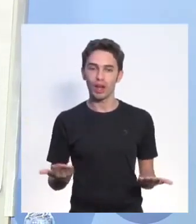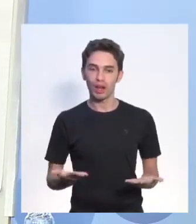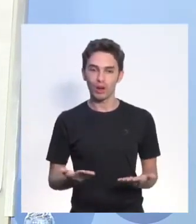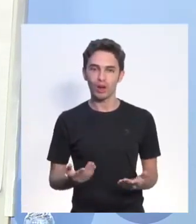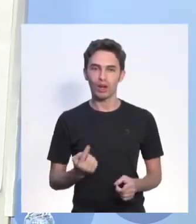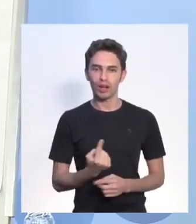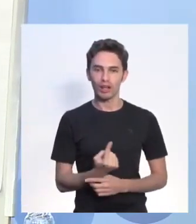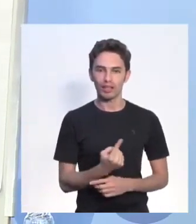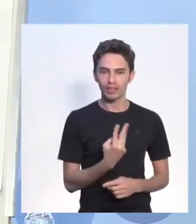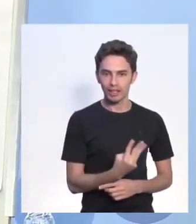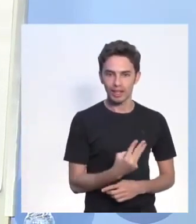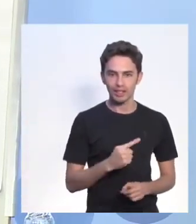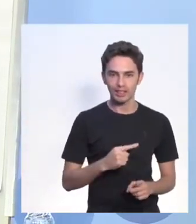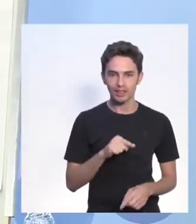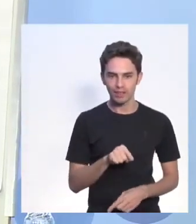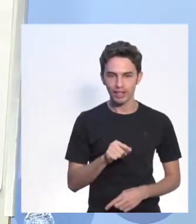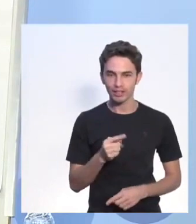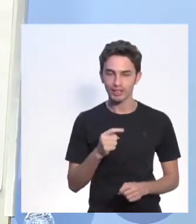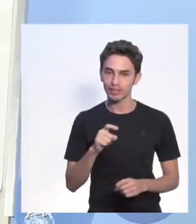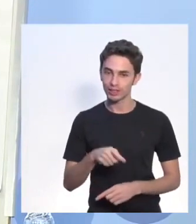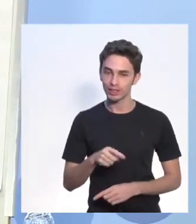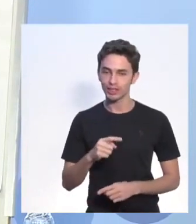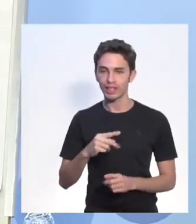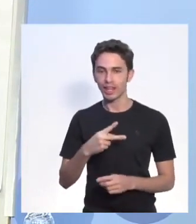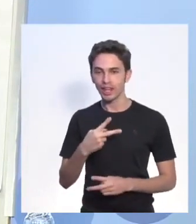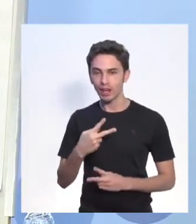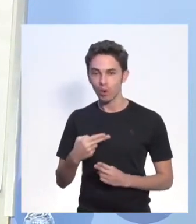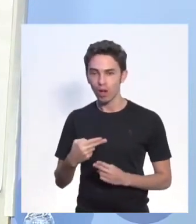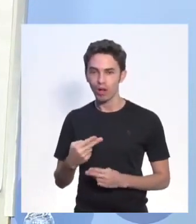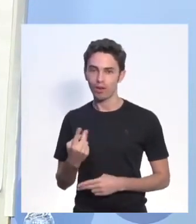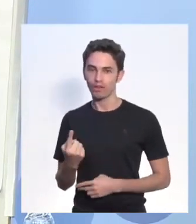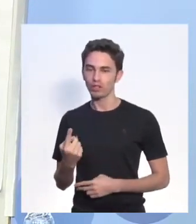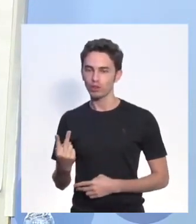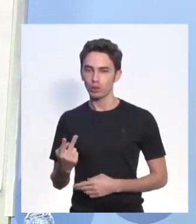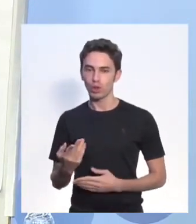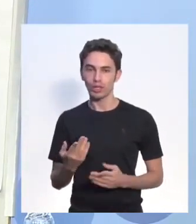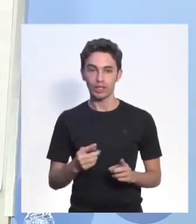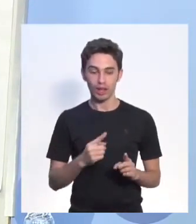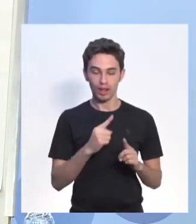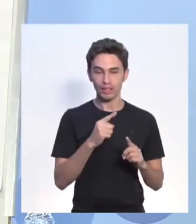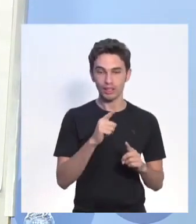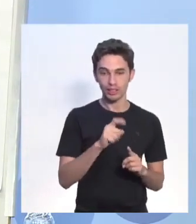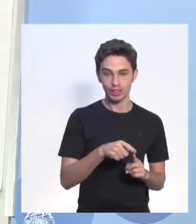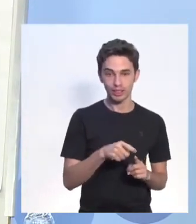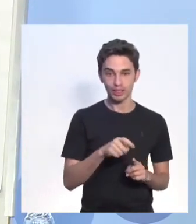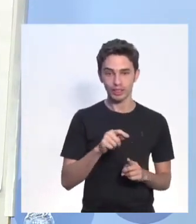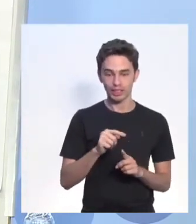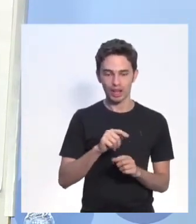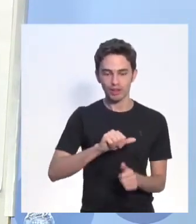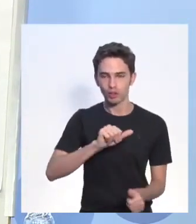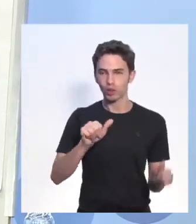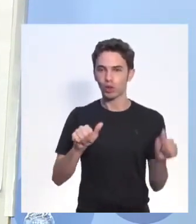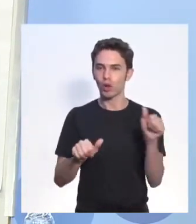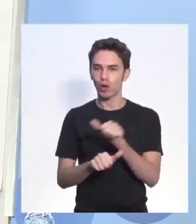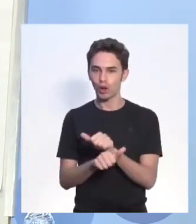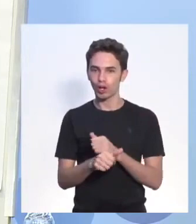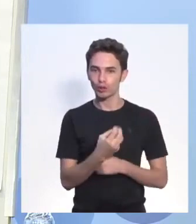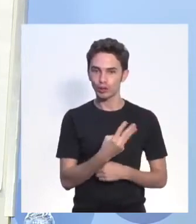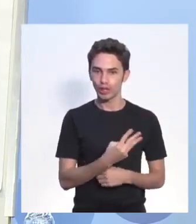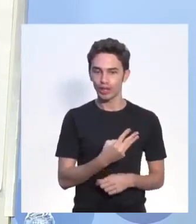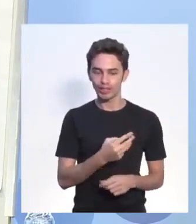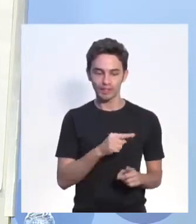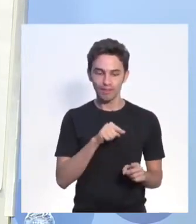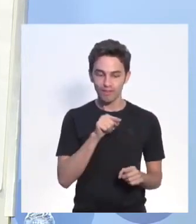da multiplicação é a divisão. Então, a gente vai dividir 21 por 3. Na tabuada do 3 tem